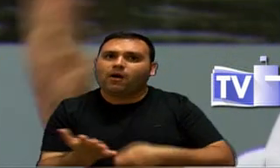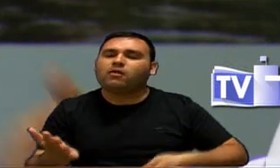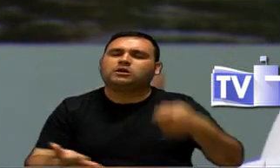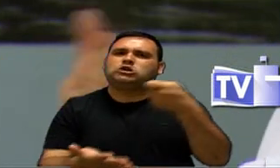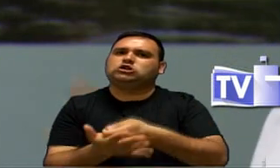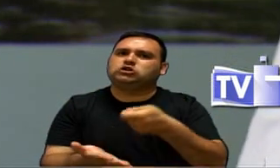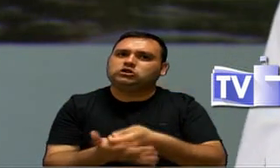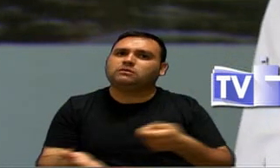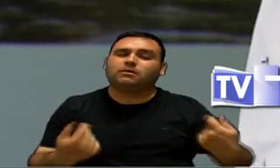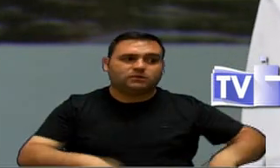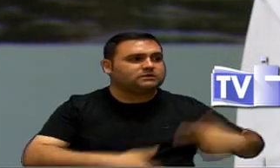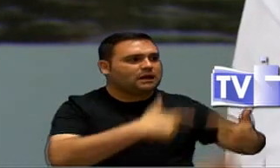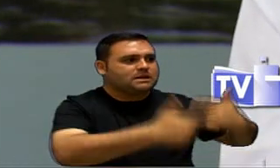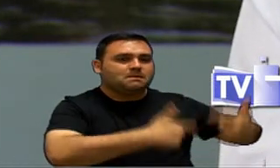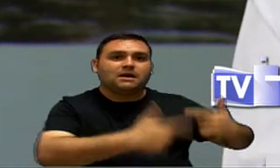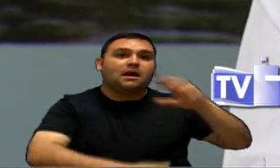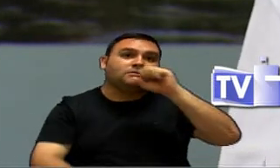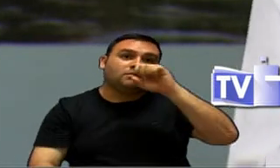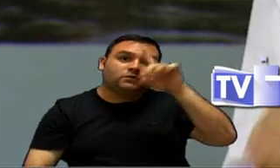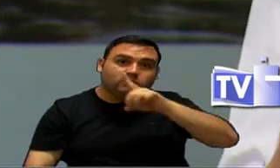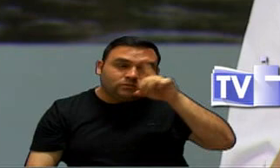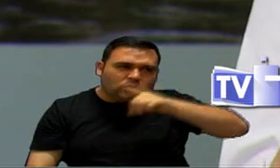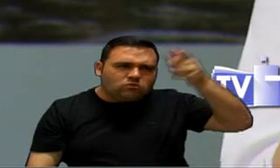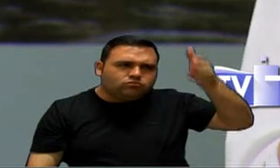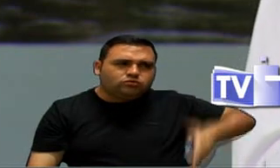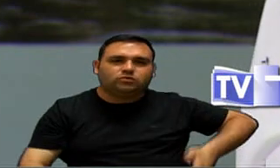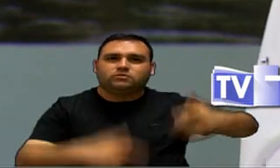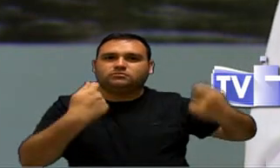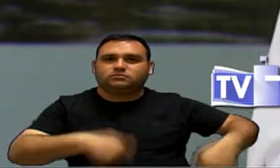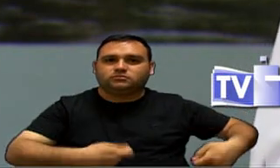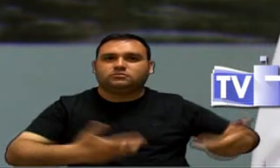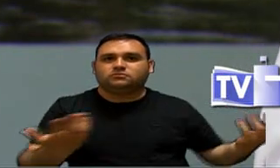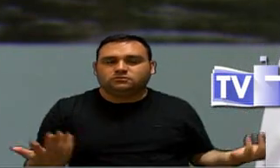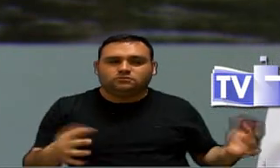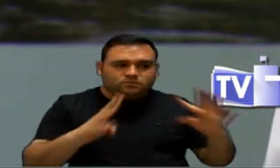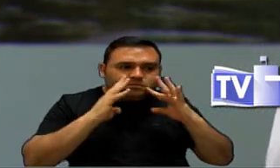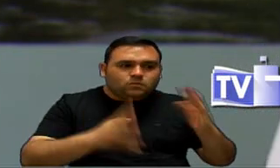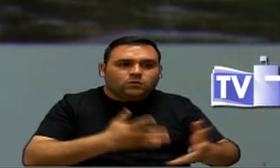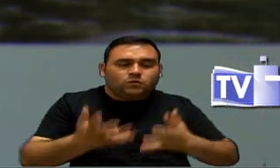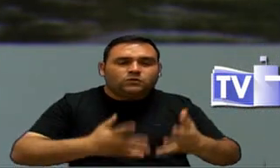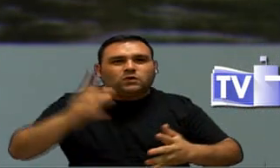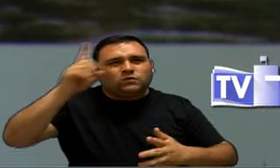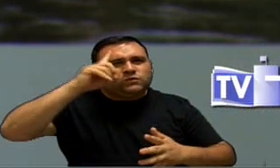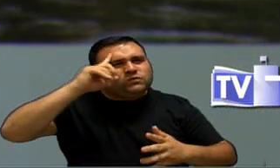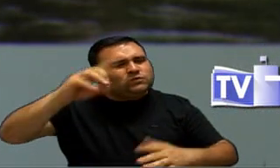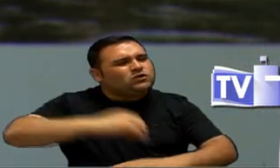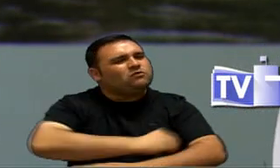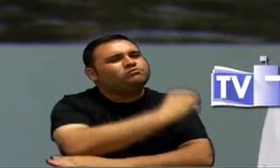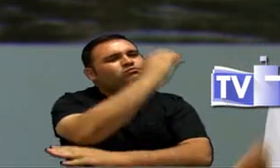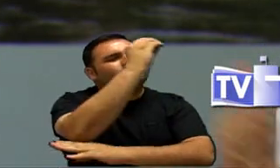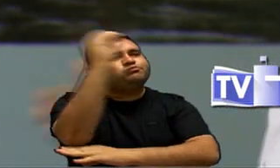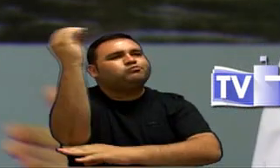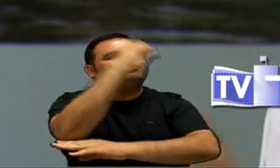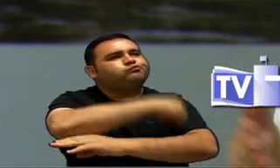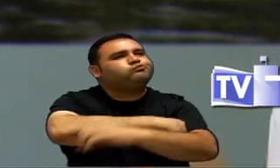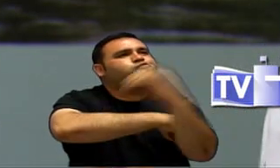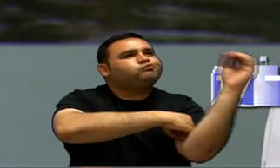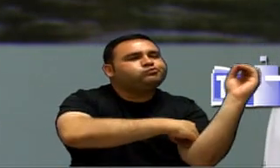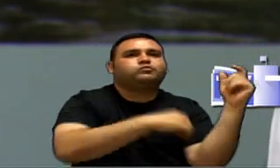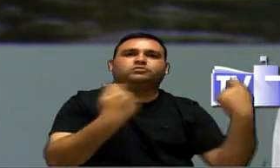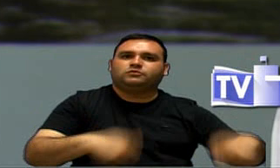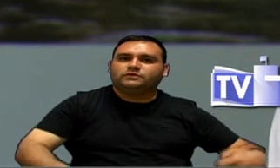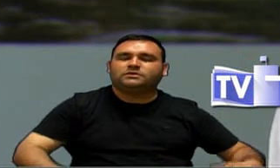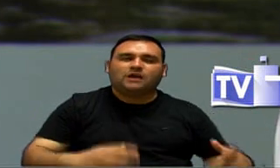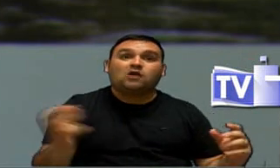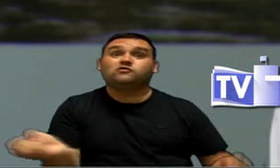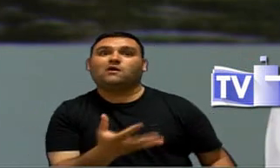que a Delegacia da Mulher funcione nos finais de semana, que tenha atendimento dia e noite. Isso não é nenhuma novidade para ninguém